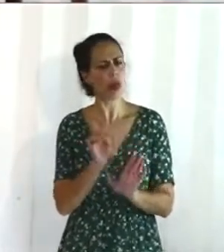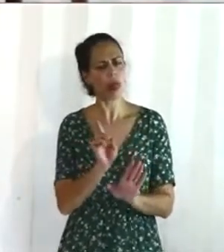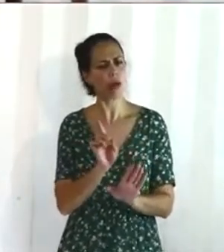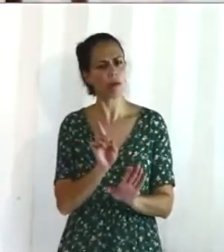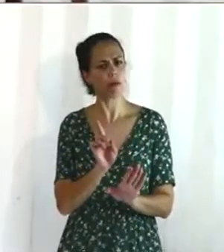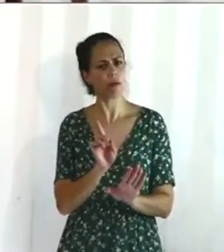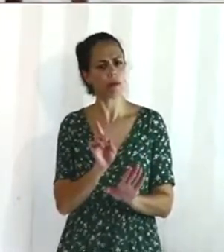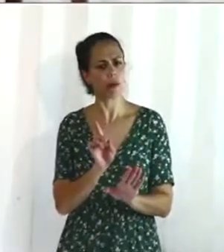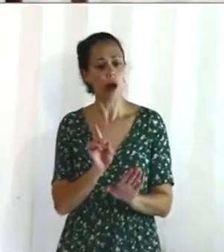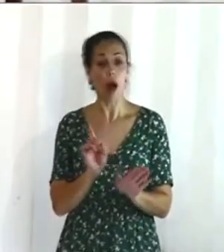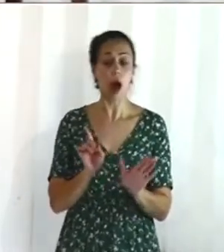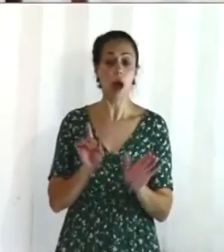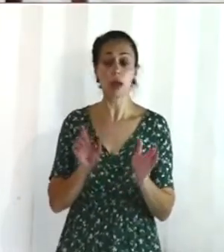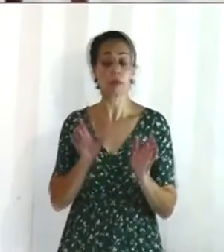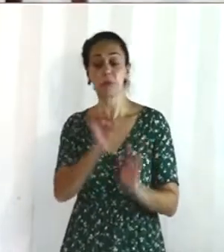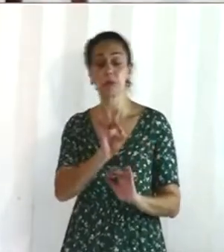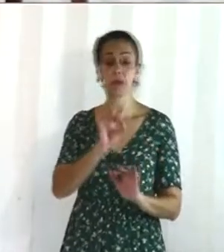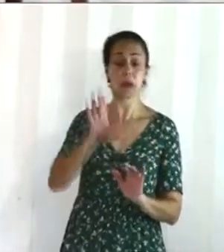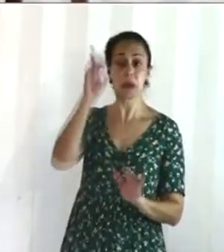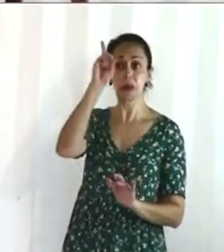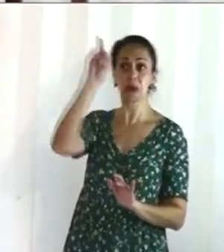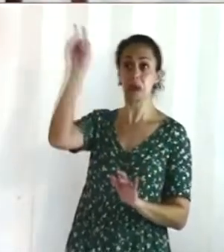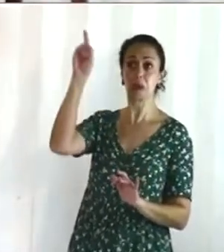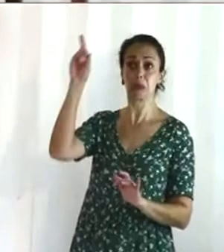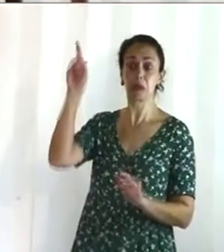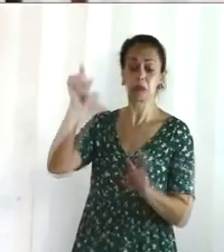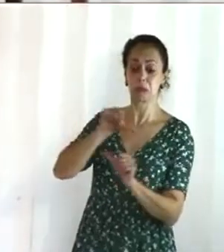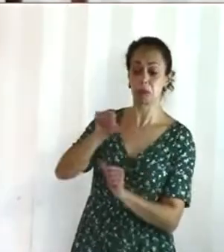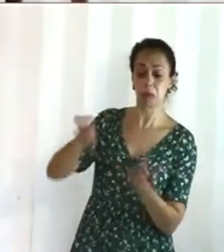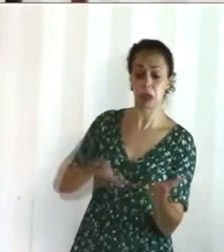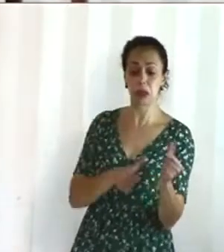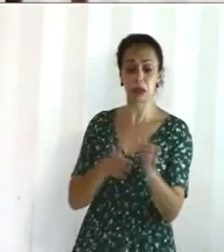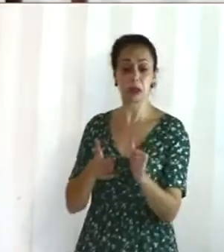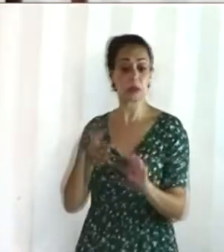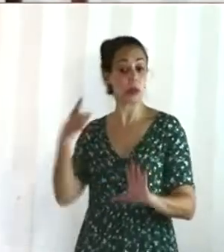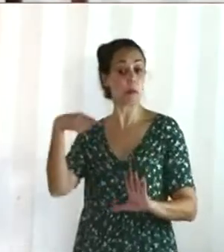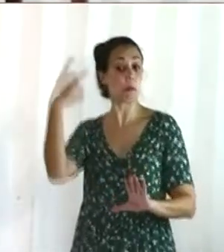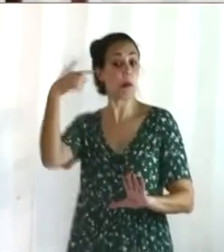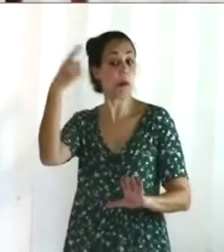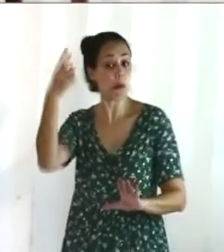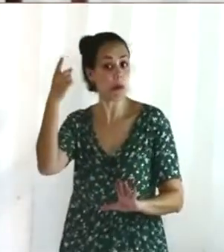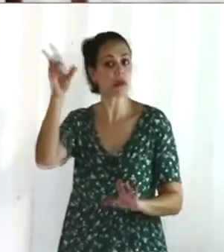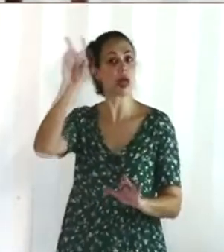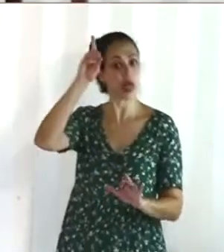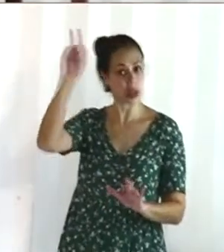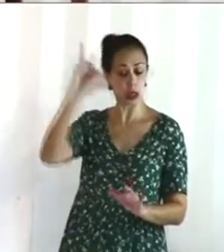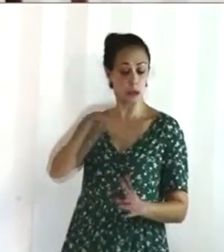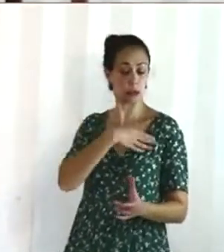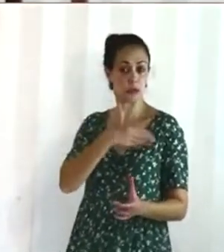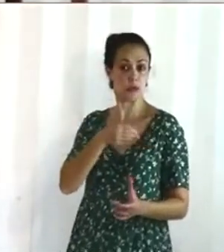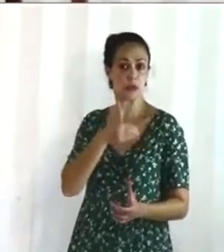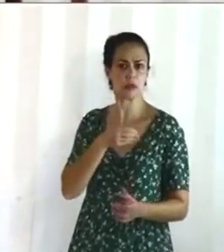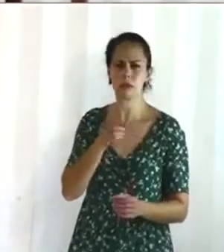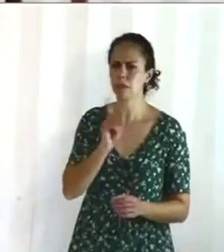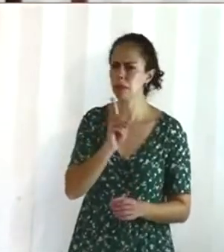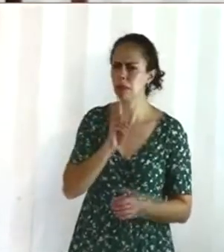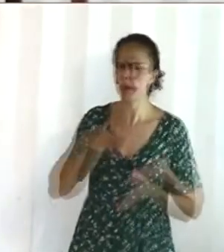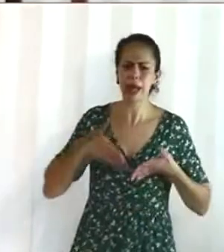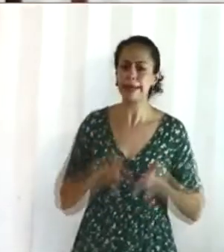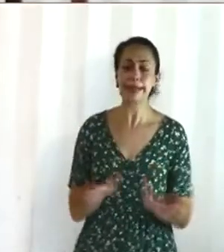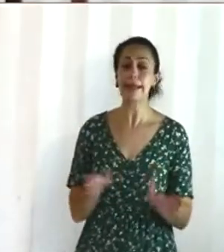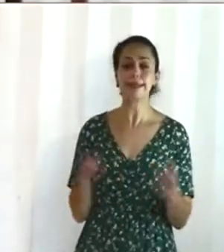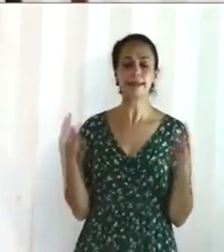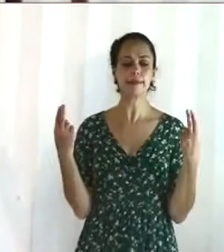Jesus desde a eternidade. Desde a eternidade ele está presente com o Pai. Desde a eternidade ele